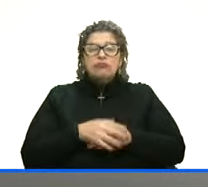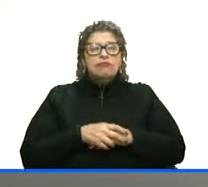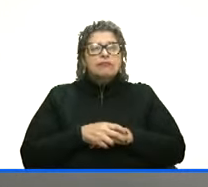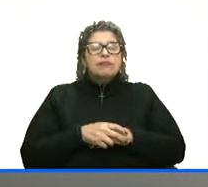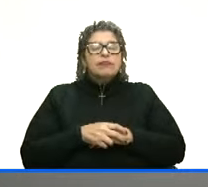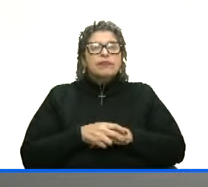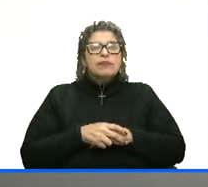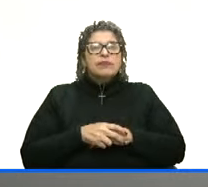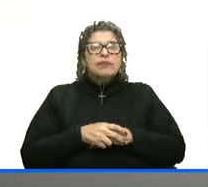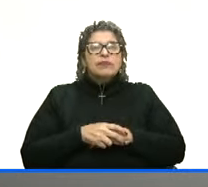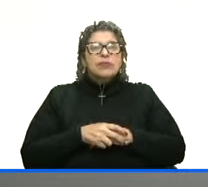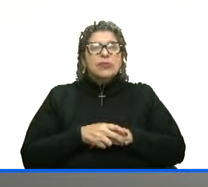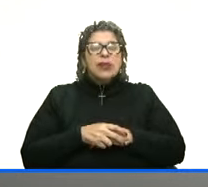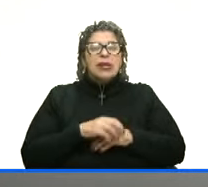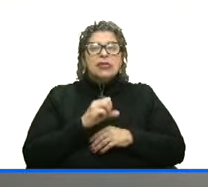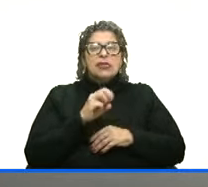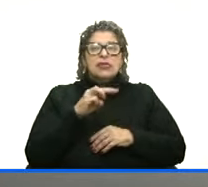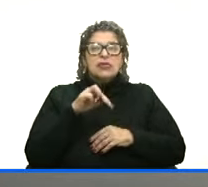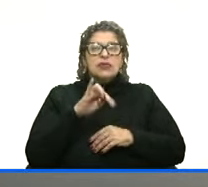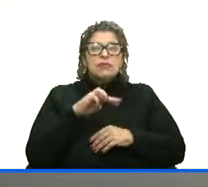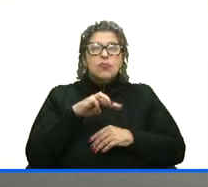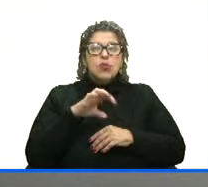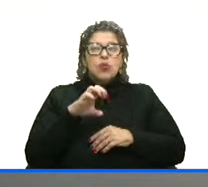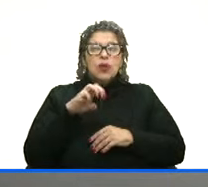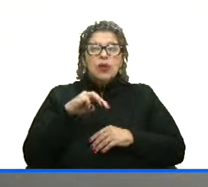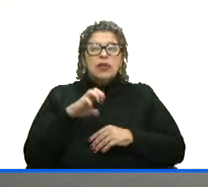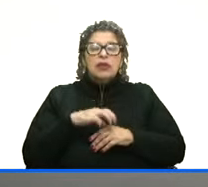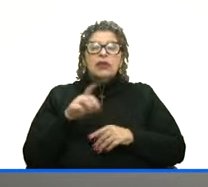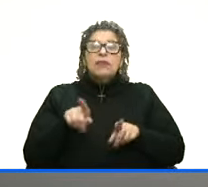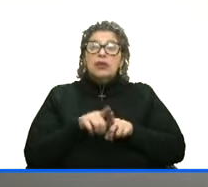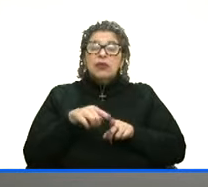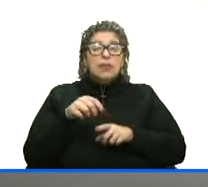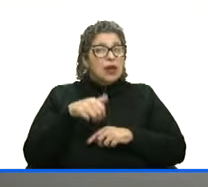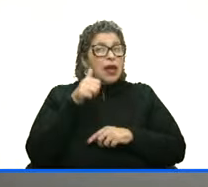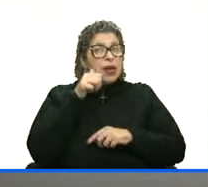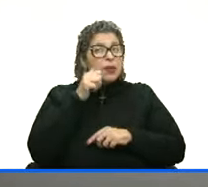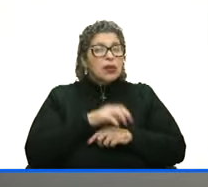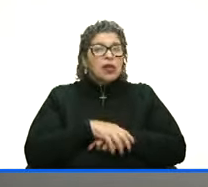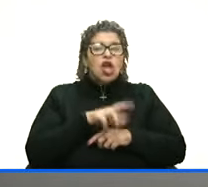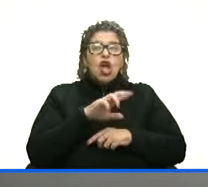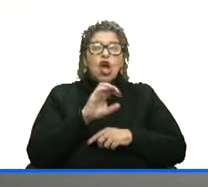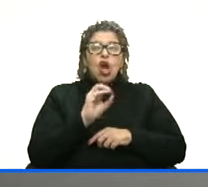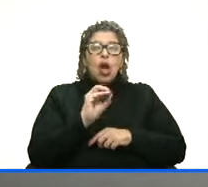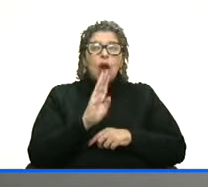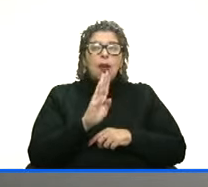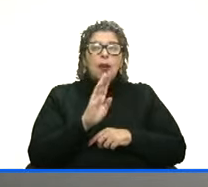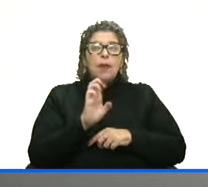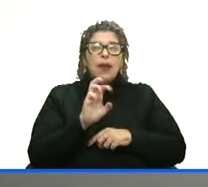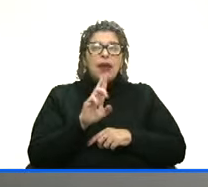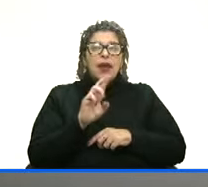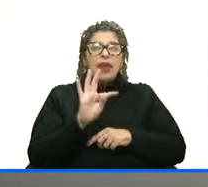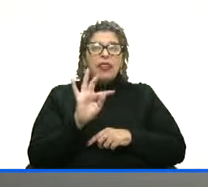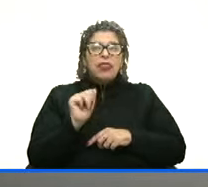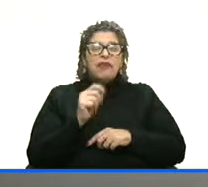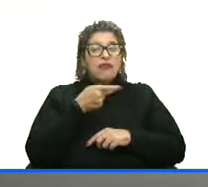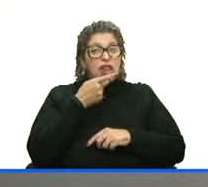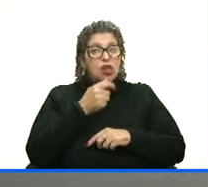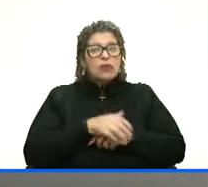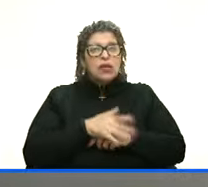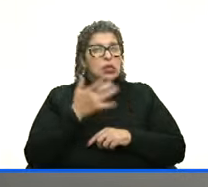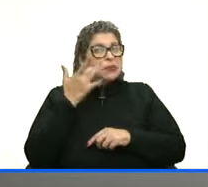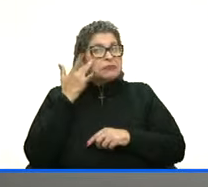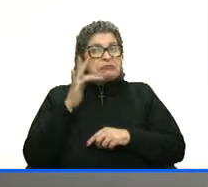a Simone. Só que a Roberta trouxe uma coisa que é importante também, e aí eu também